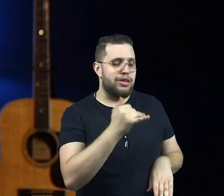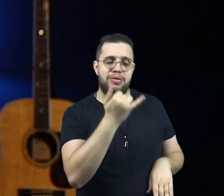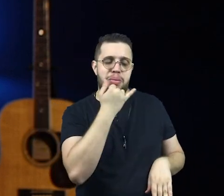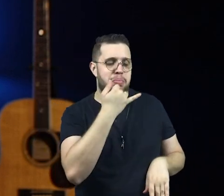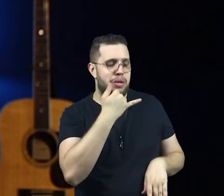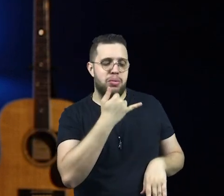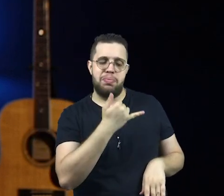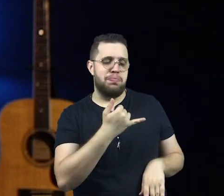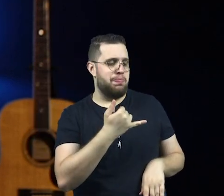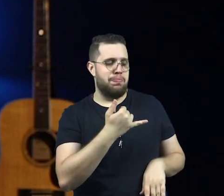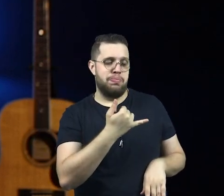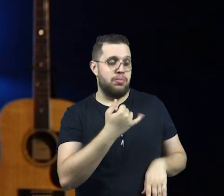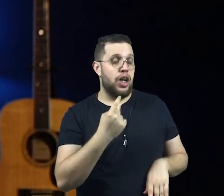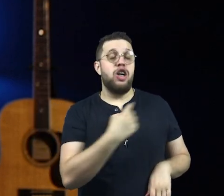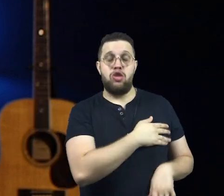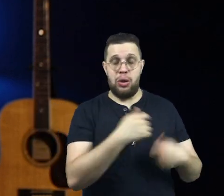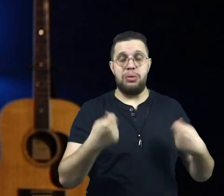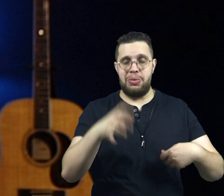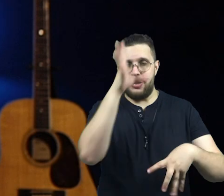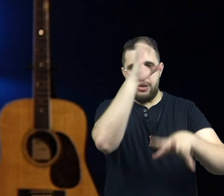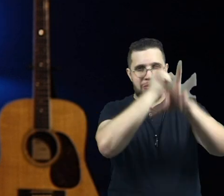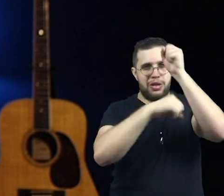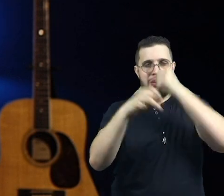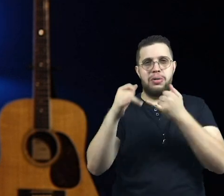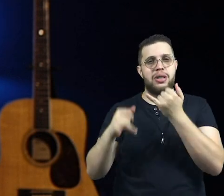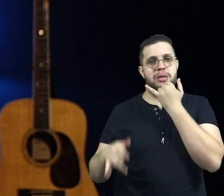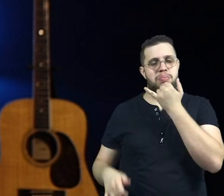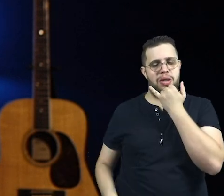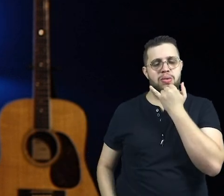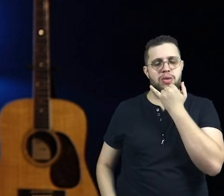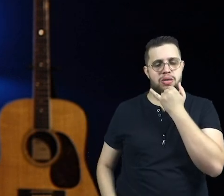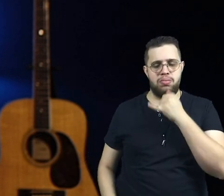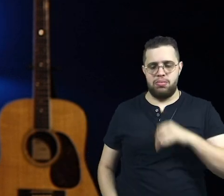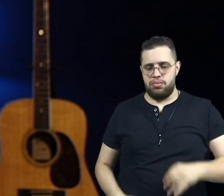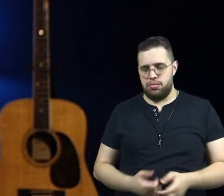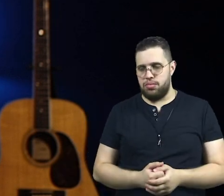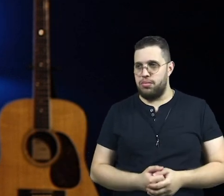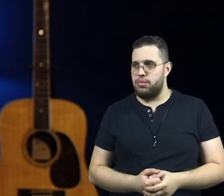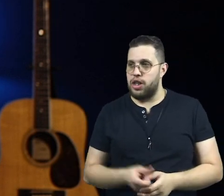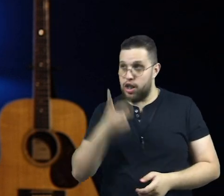gente aprenda a perdoar. Mas tem algo que o Senhor está nos ensinando.